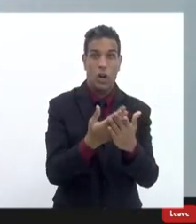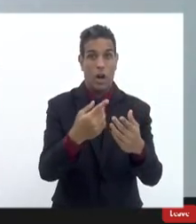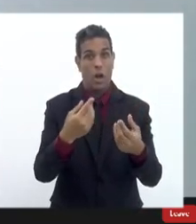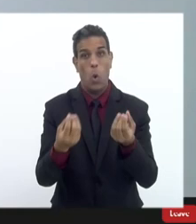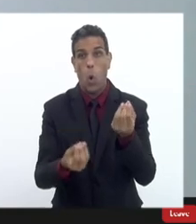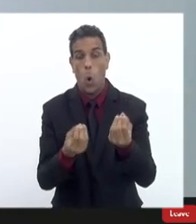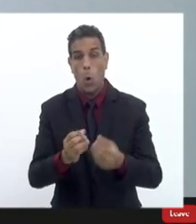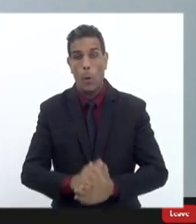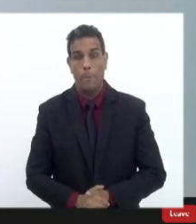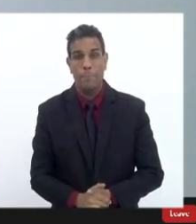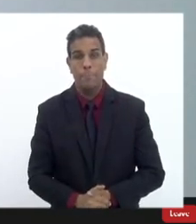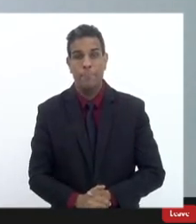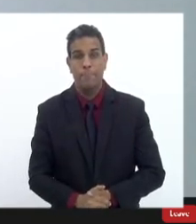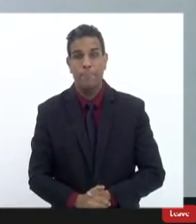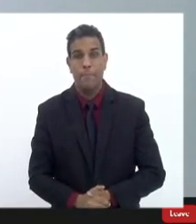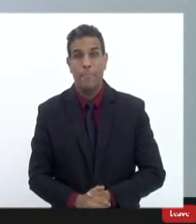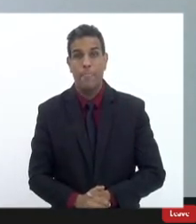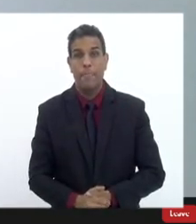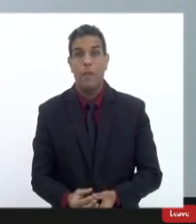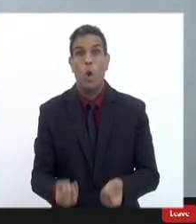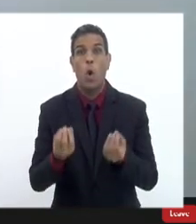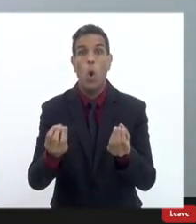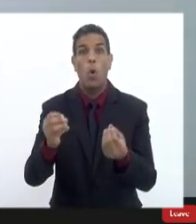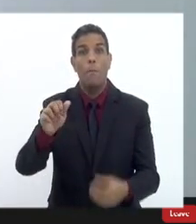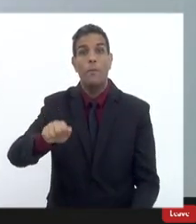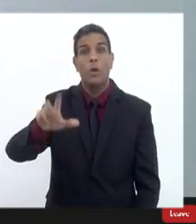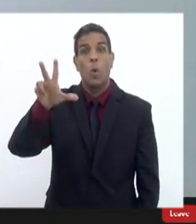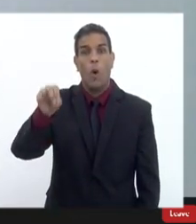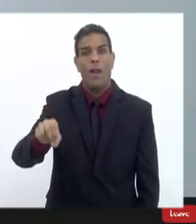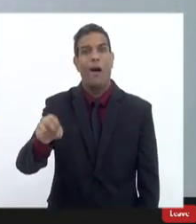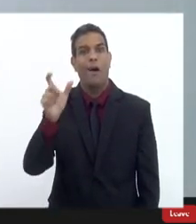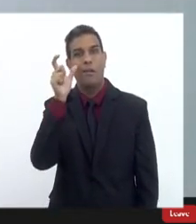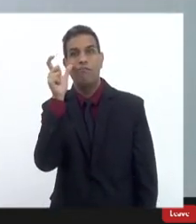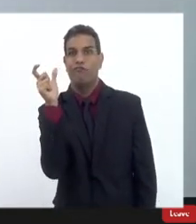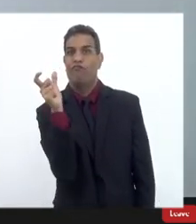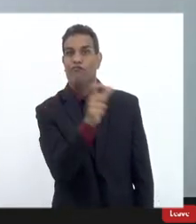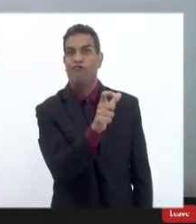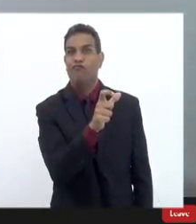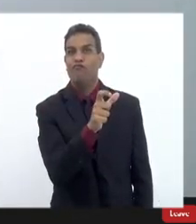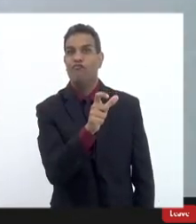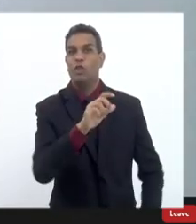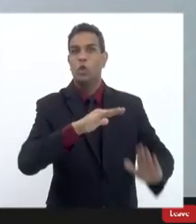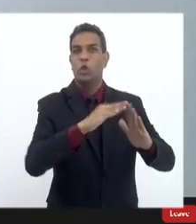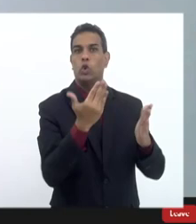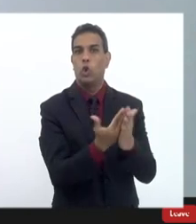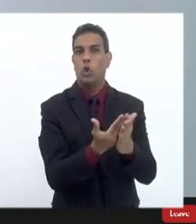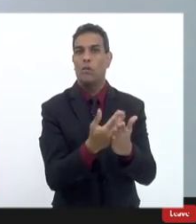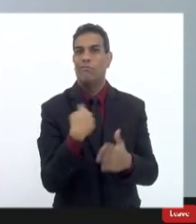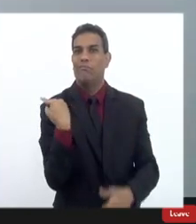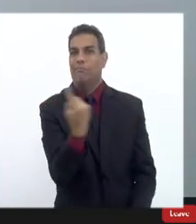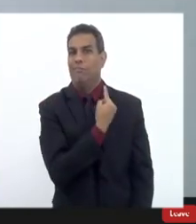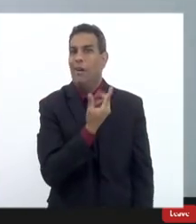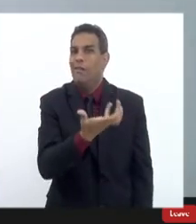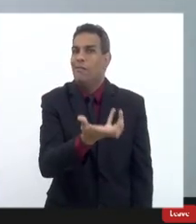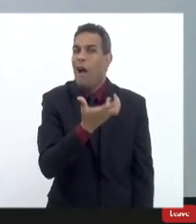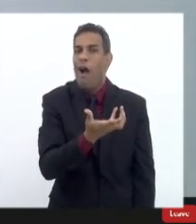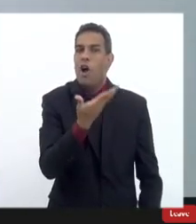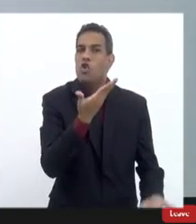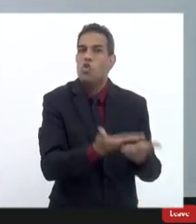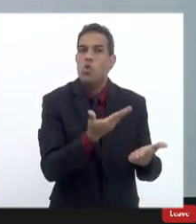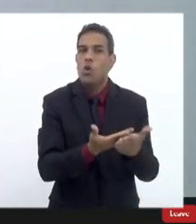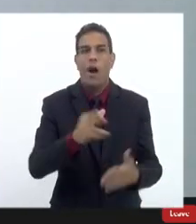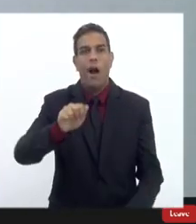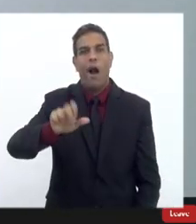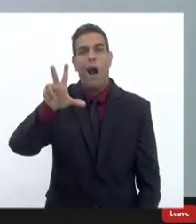que eu acho que a linha é que os estudantes são os mais interessados no retorno, né? Porque, de fato, queremos estudar dignamente. O lugar de estudante é na